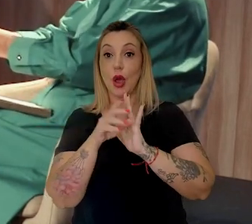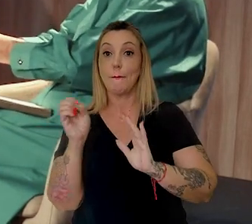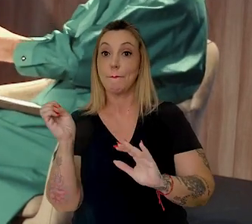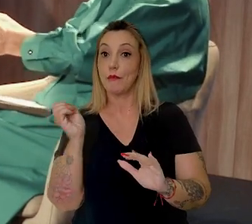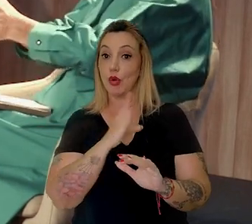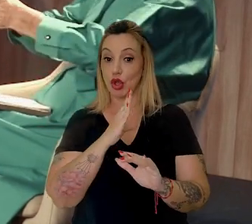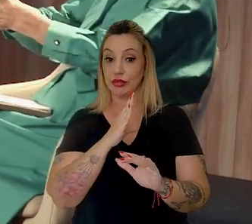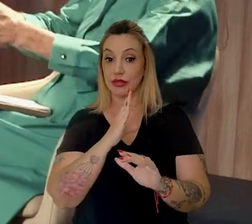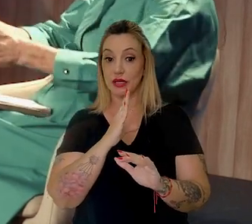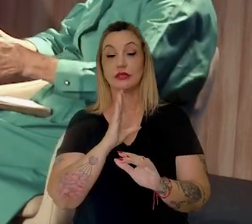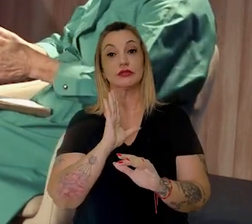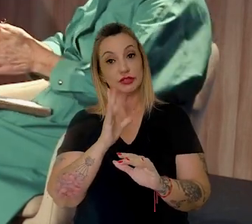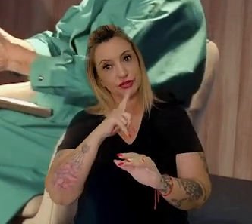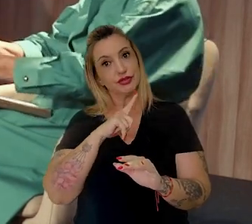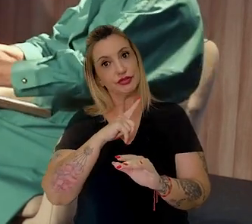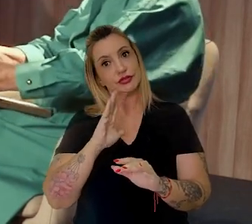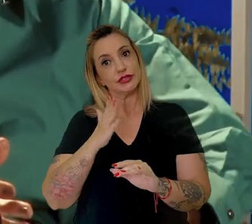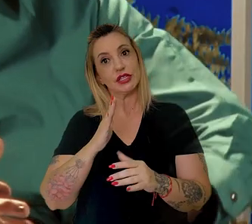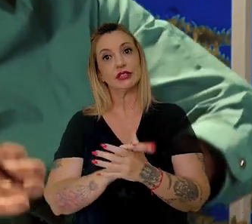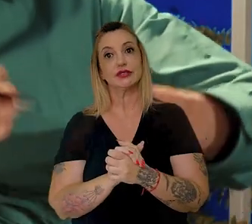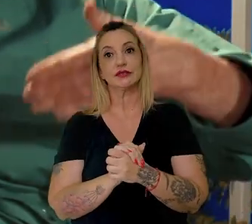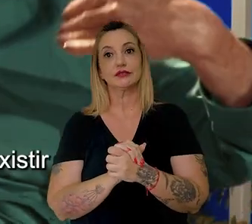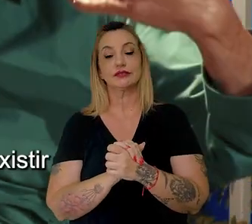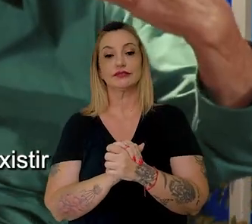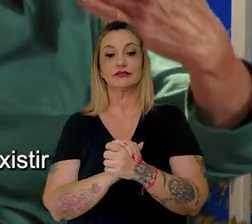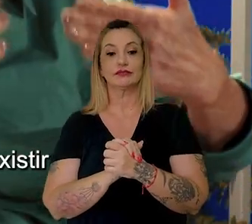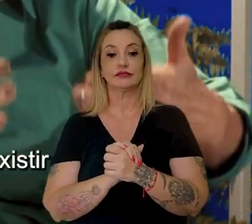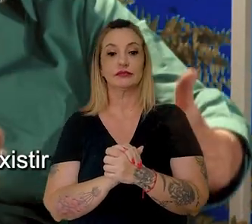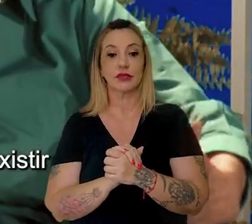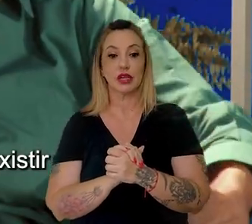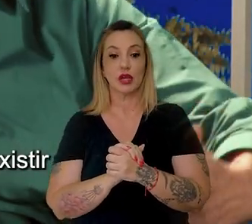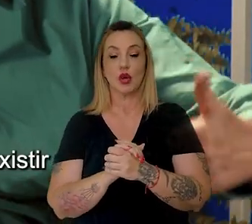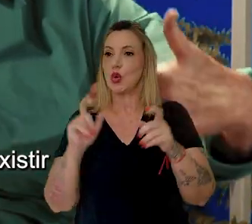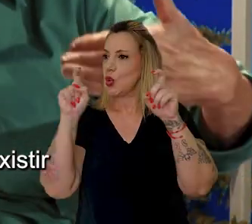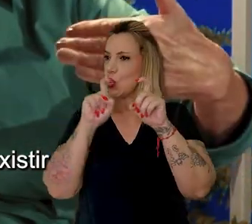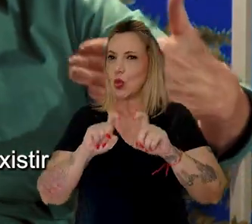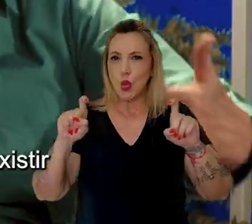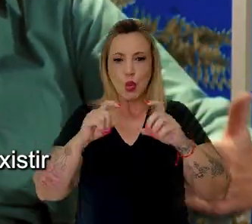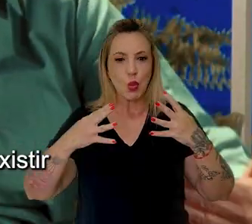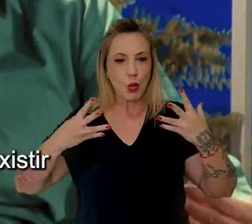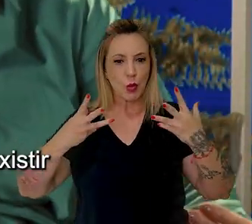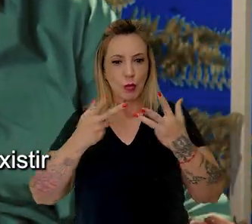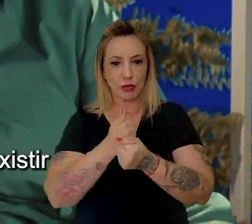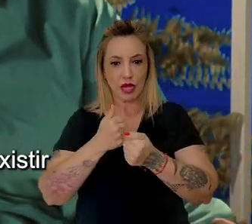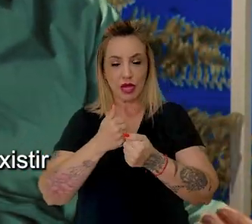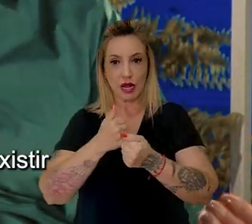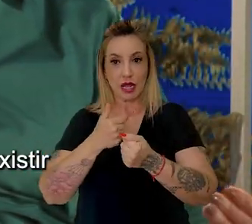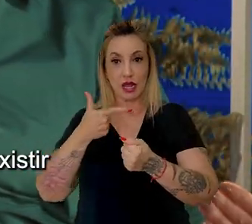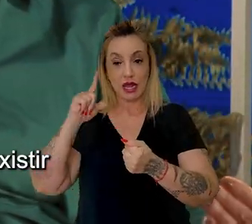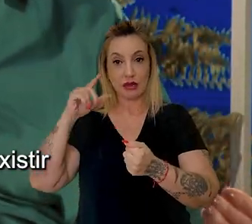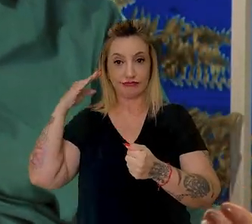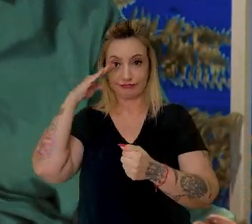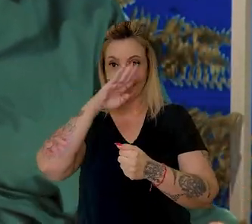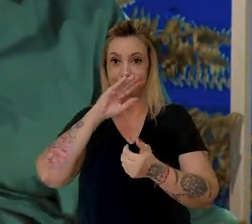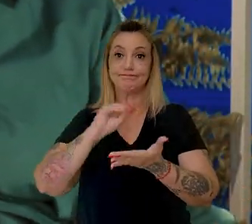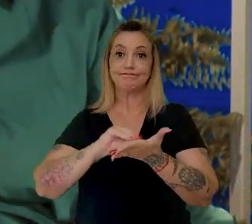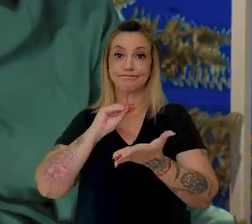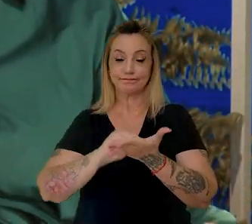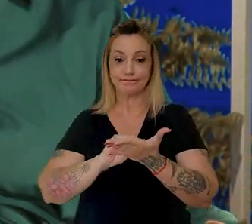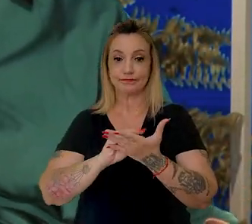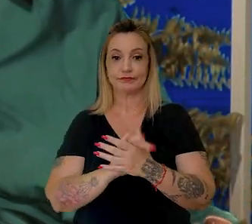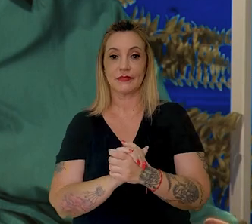modelos né que já existem um super computador que deixou de existir na época do bolsonaro